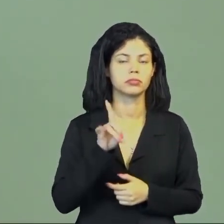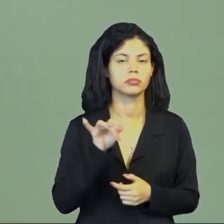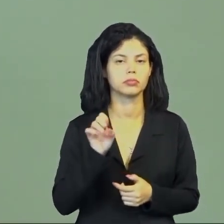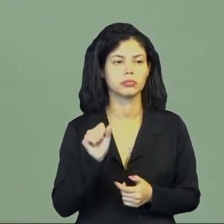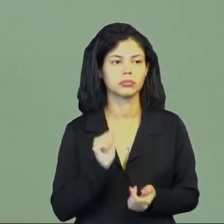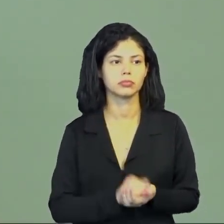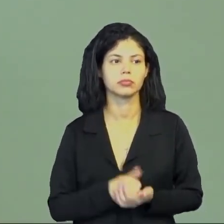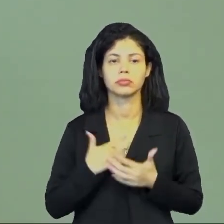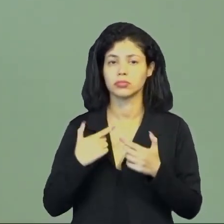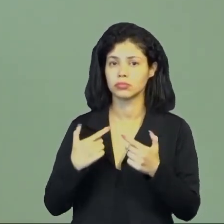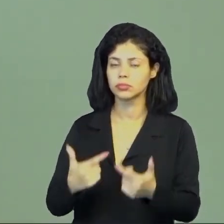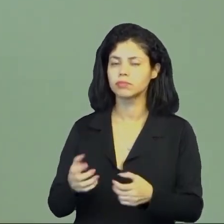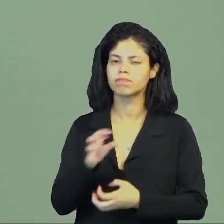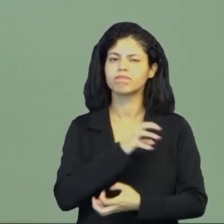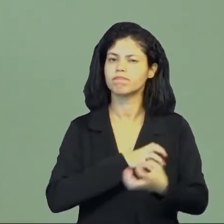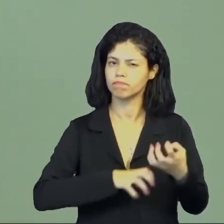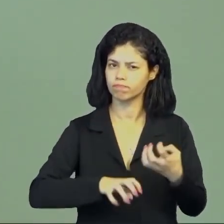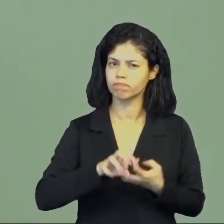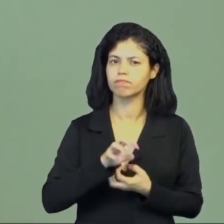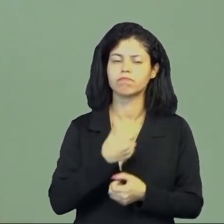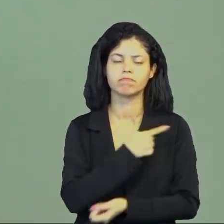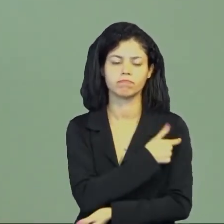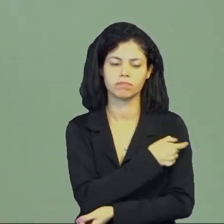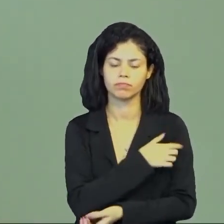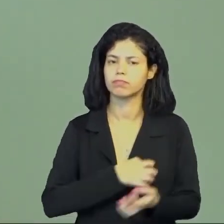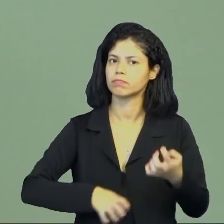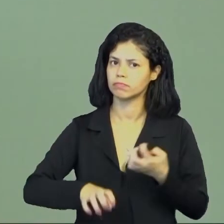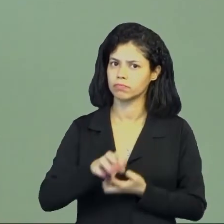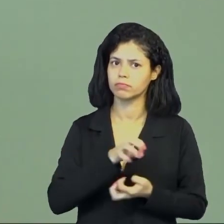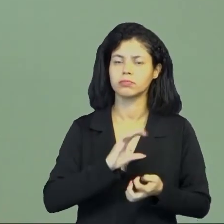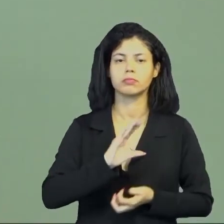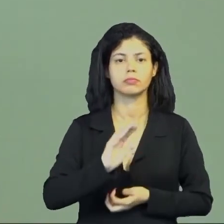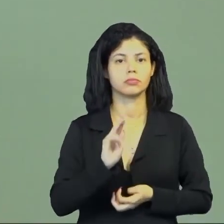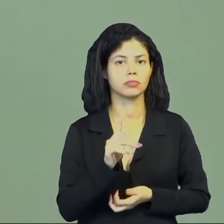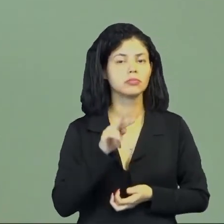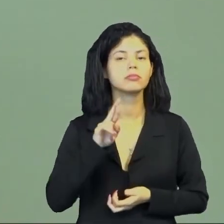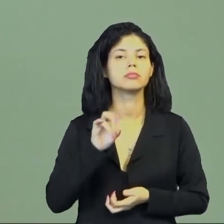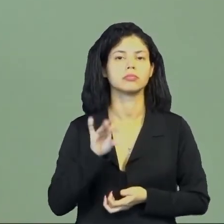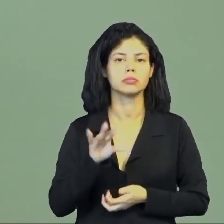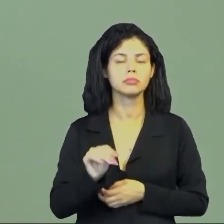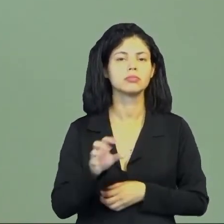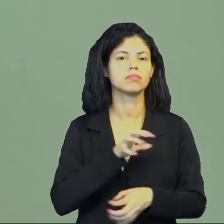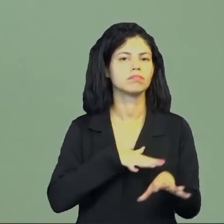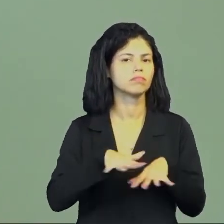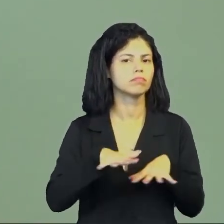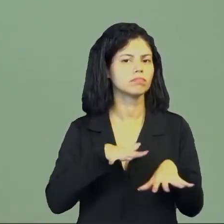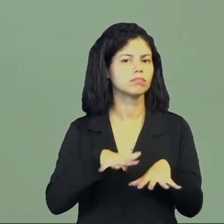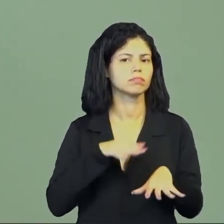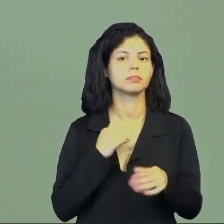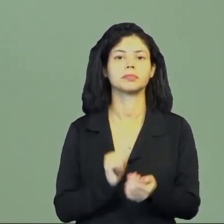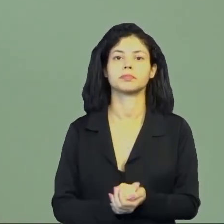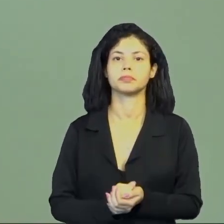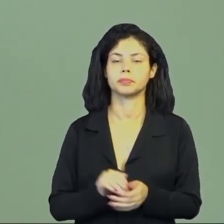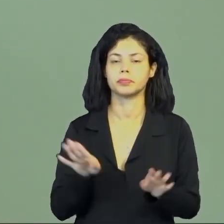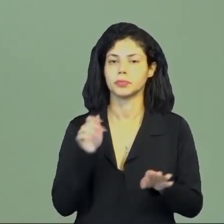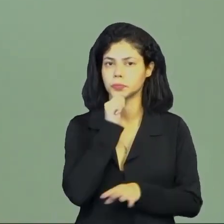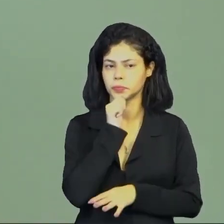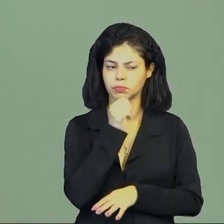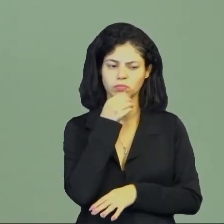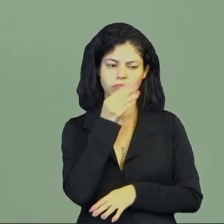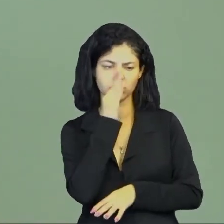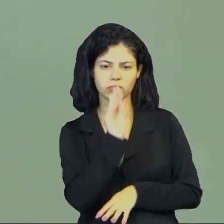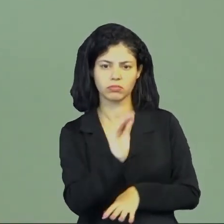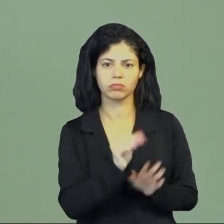do Contestado, a Revolta da Vacina, a Revolta da Chibata, que são movimentos populares que expressam a